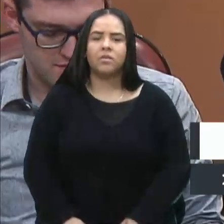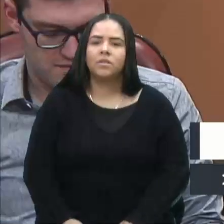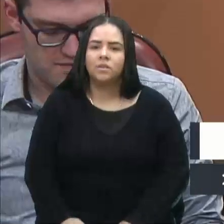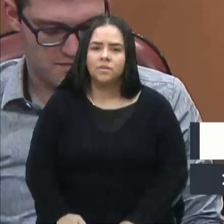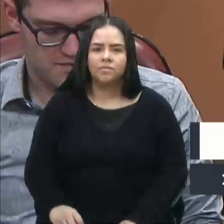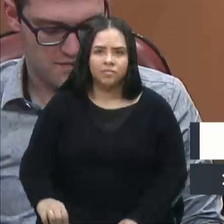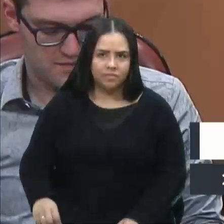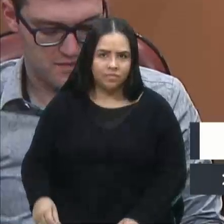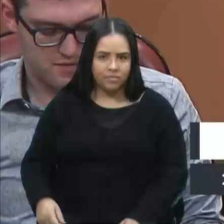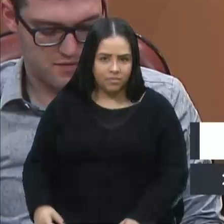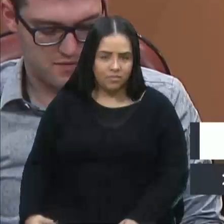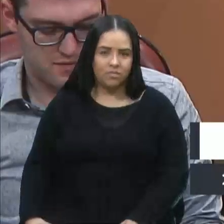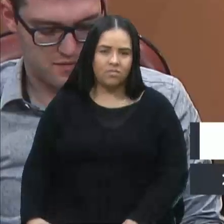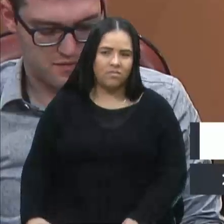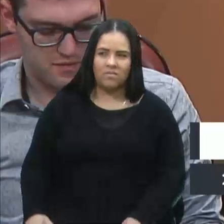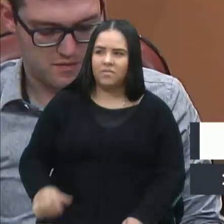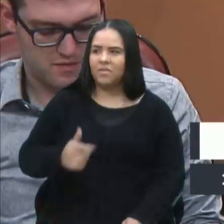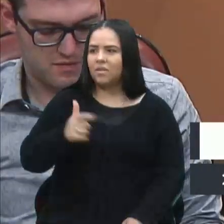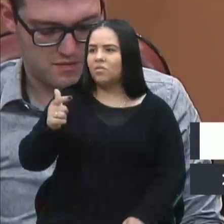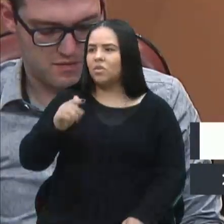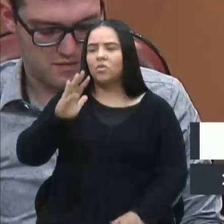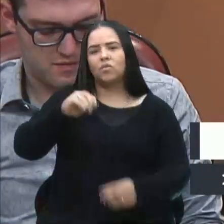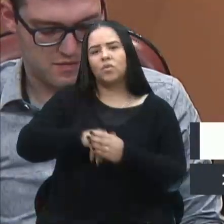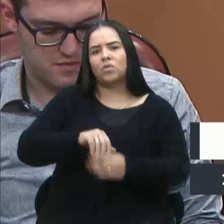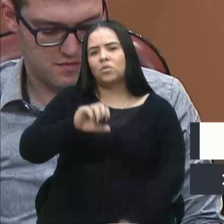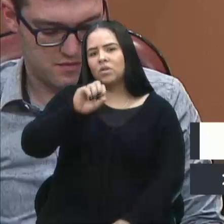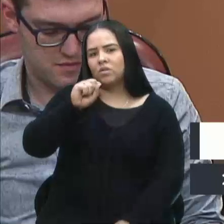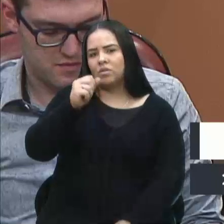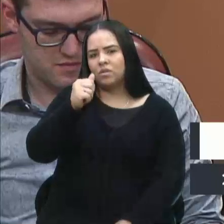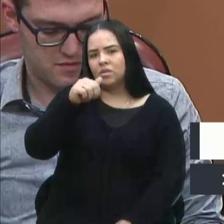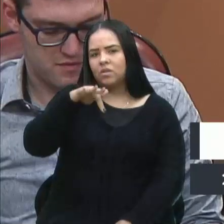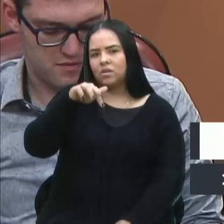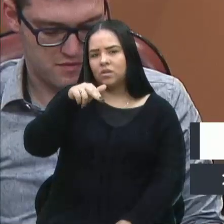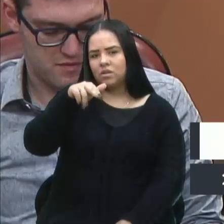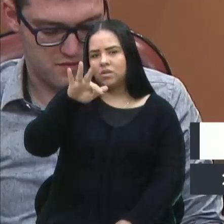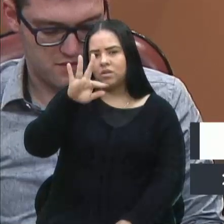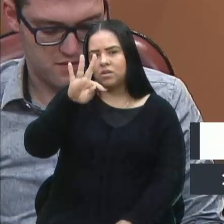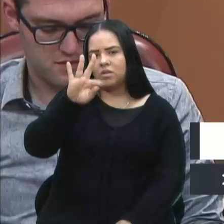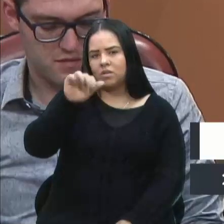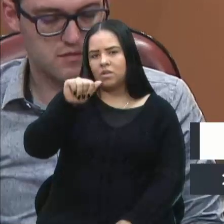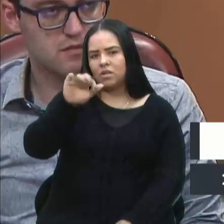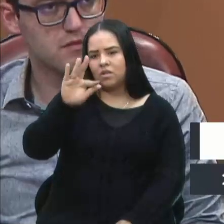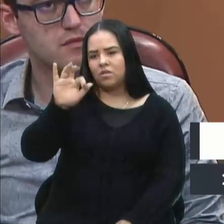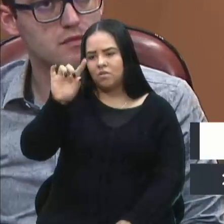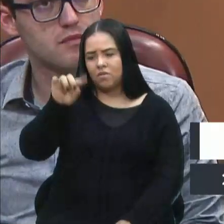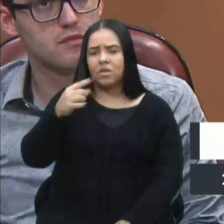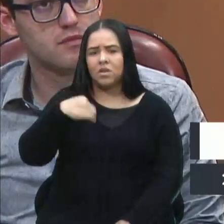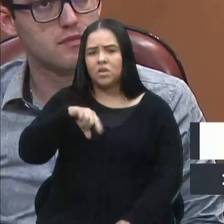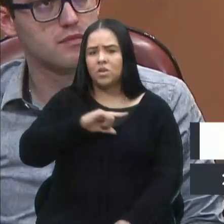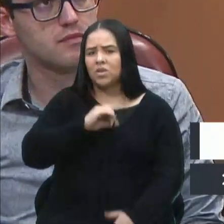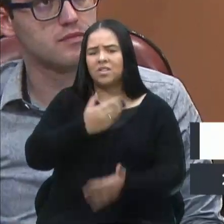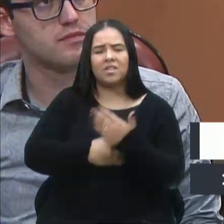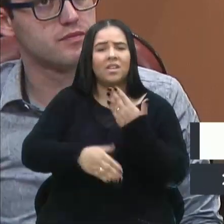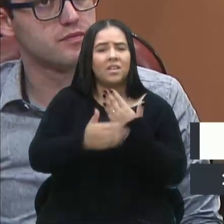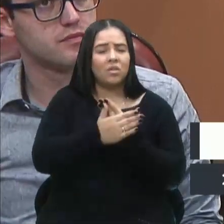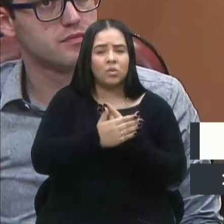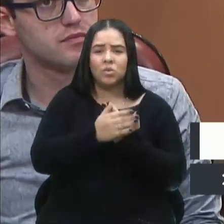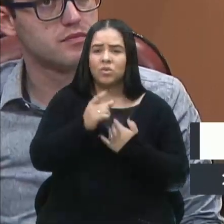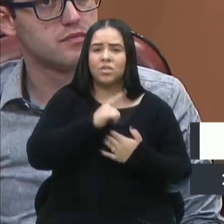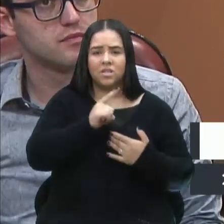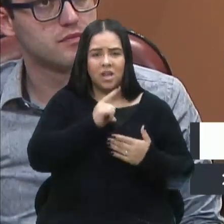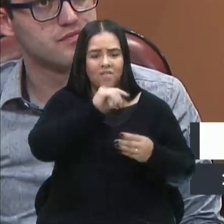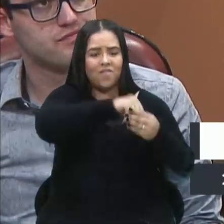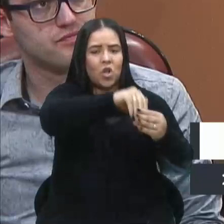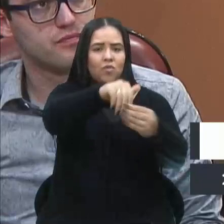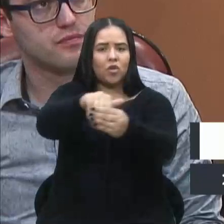que não tem o voto lá no Santa Fé, lá no De Lázaro, lá no Risco? Claro que temos. Todo mundo tem.